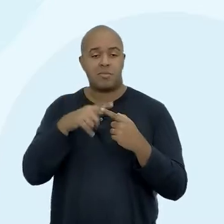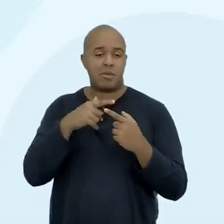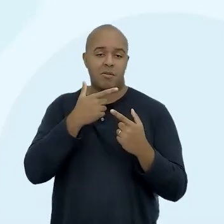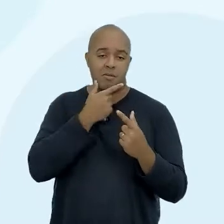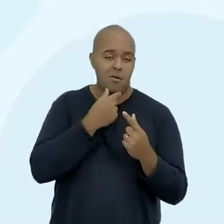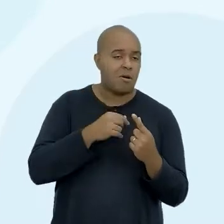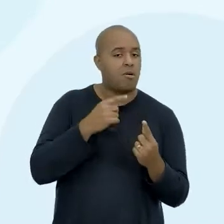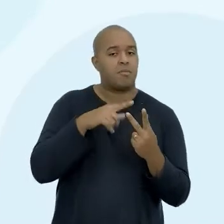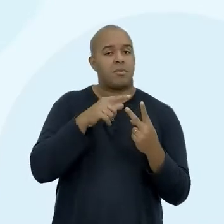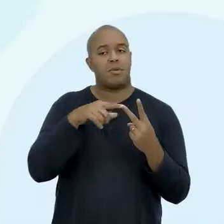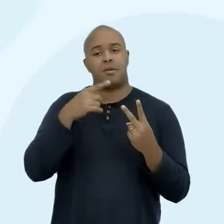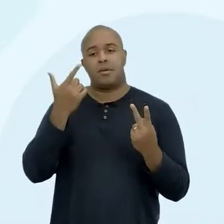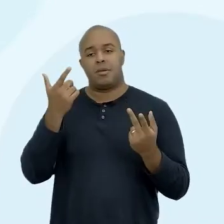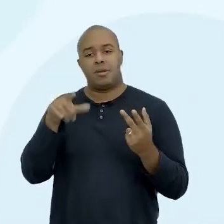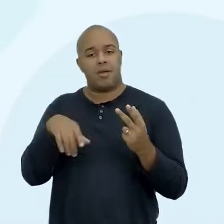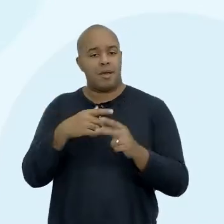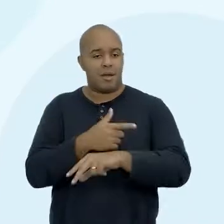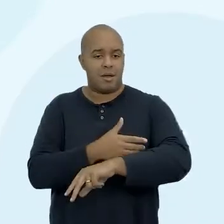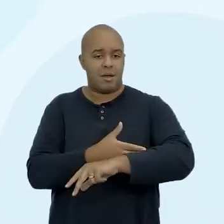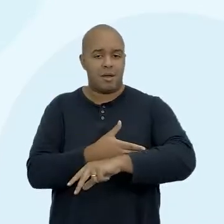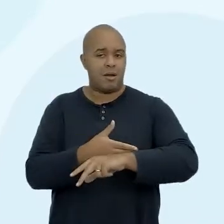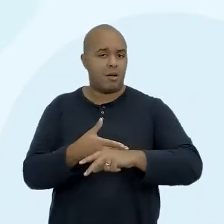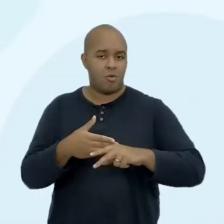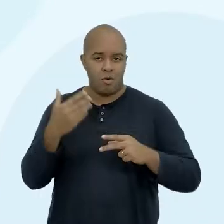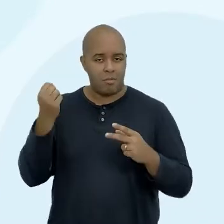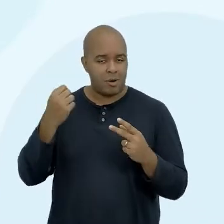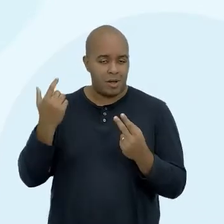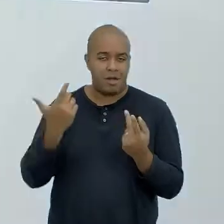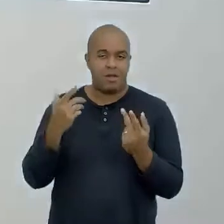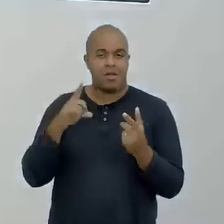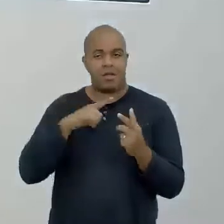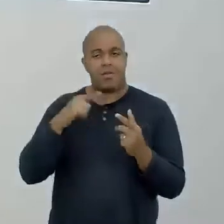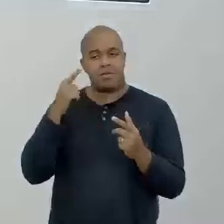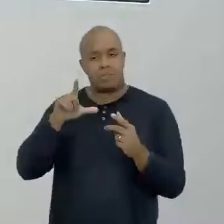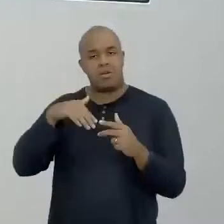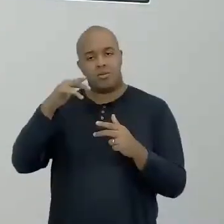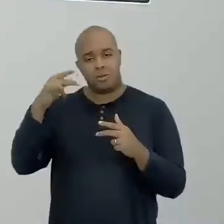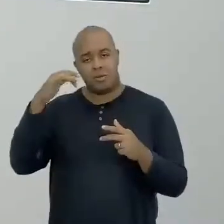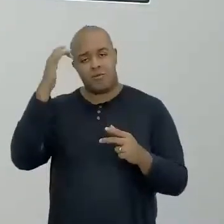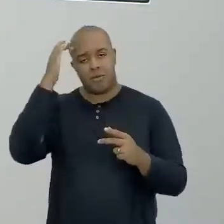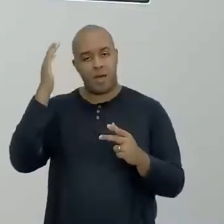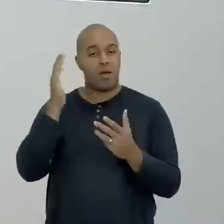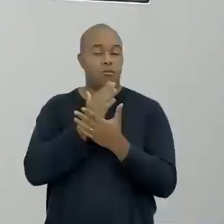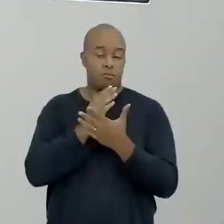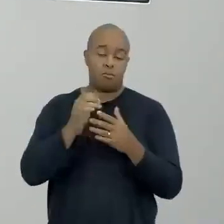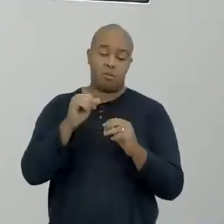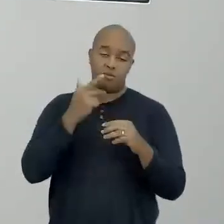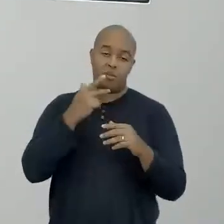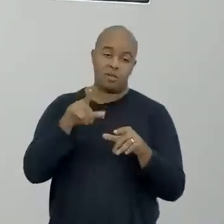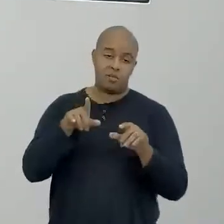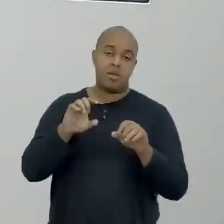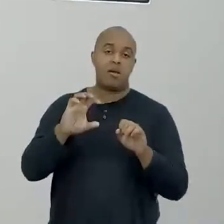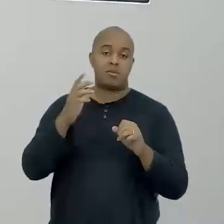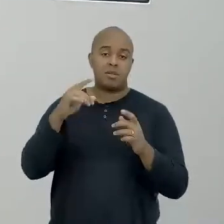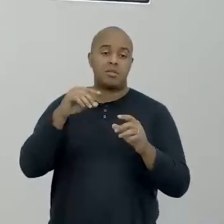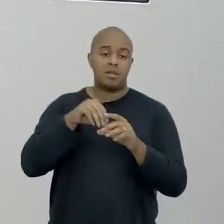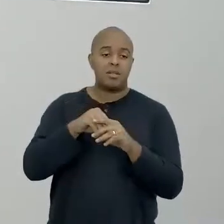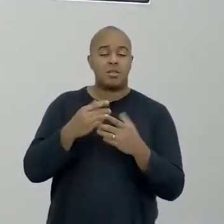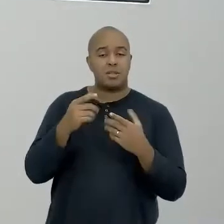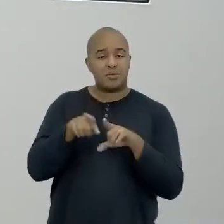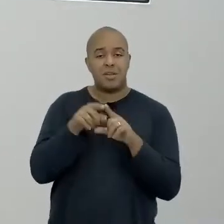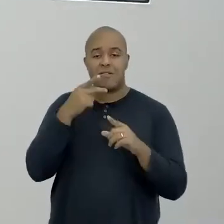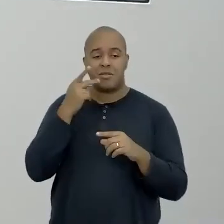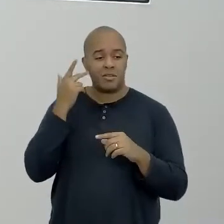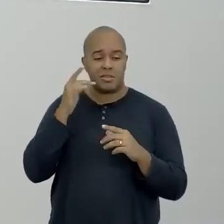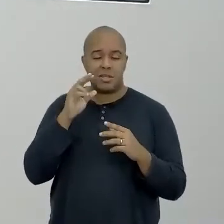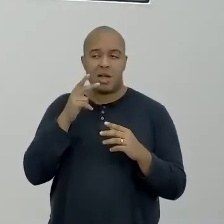homem, outros privilégios por ser minha cor de pele branca e etc. E naturalizar